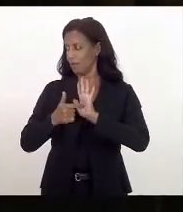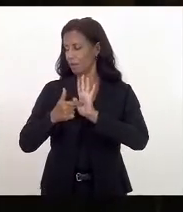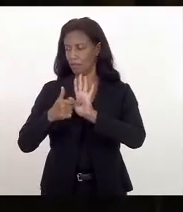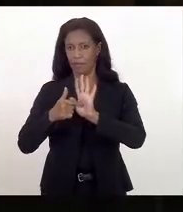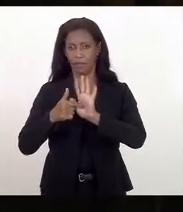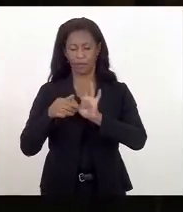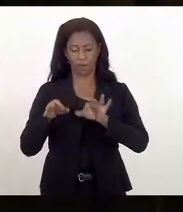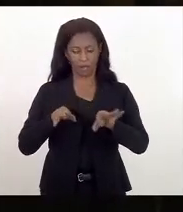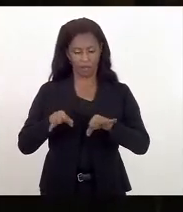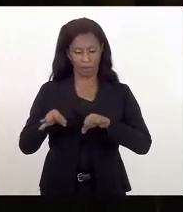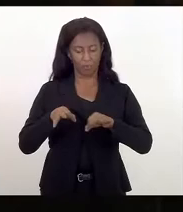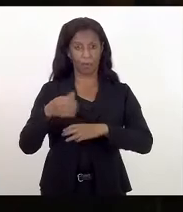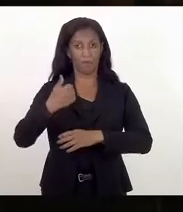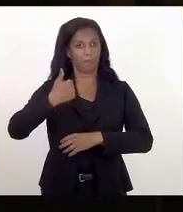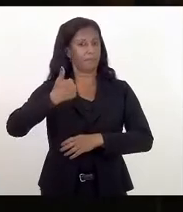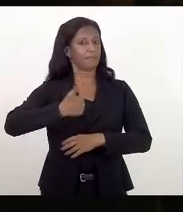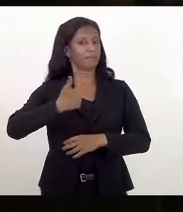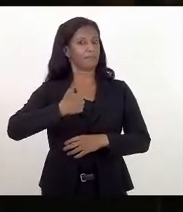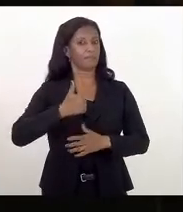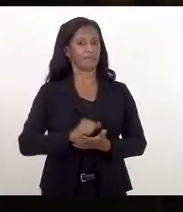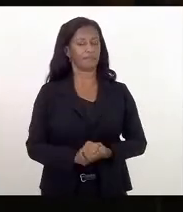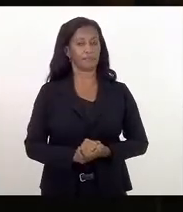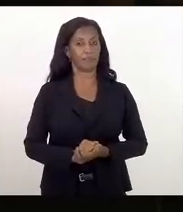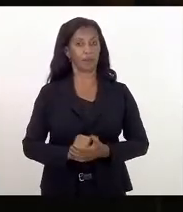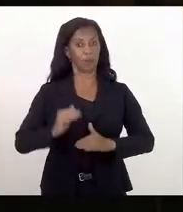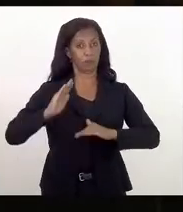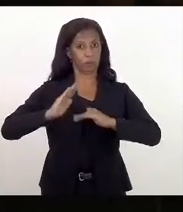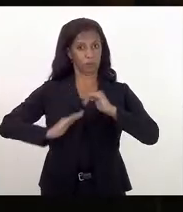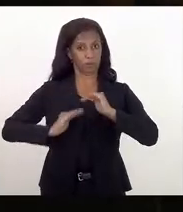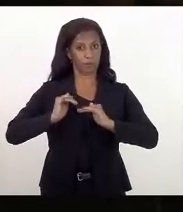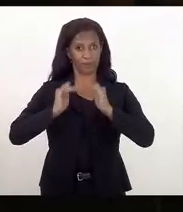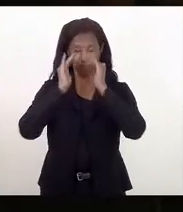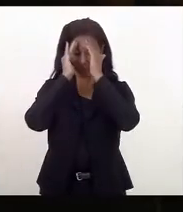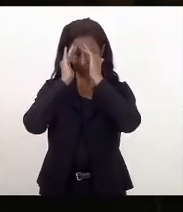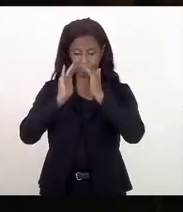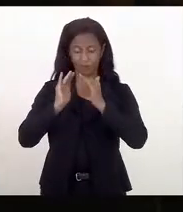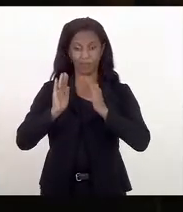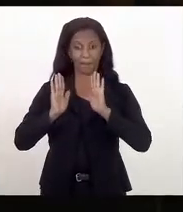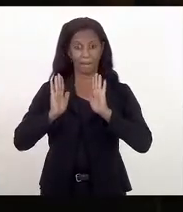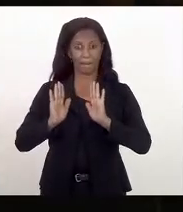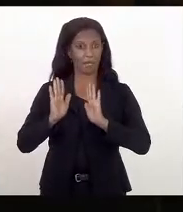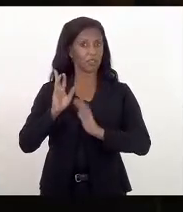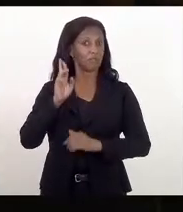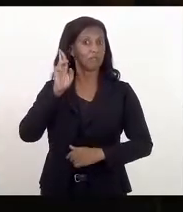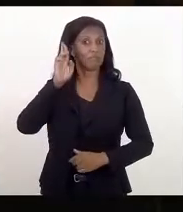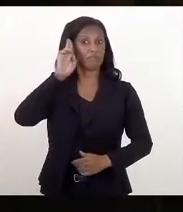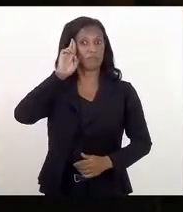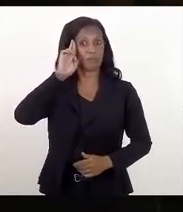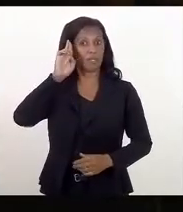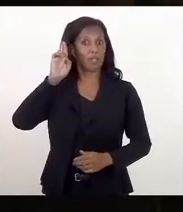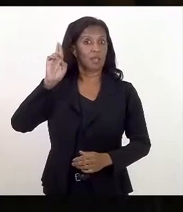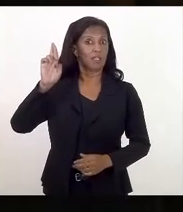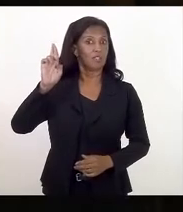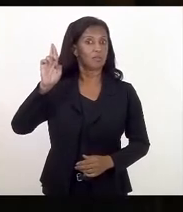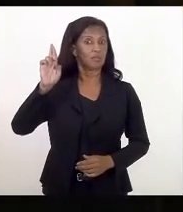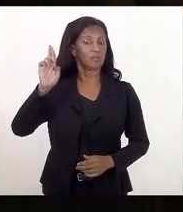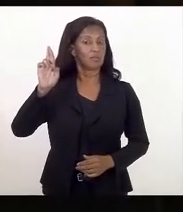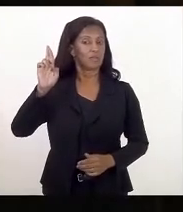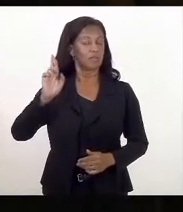forma, primeiro, competente, respeitosa, mas muito responsável com a situação